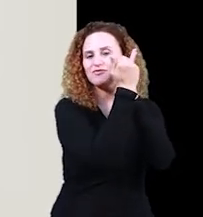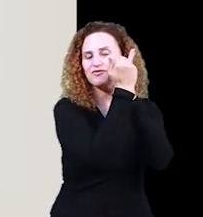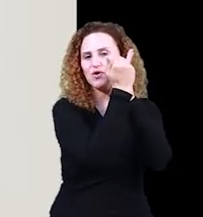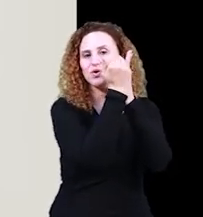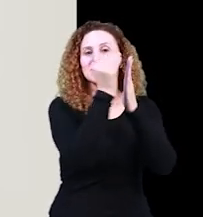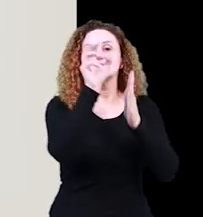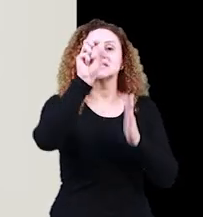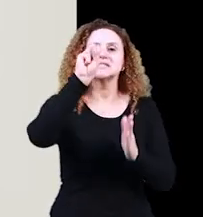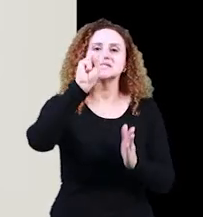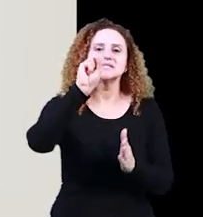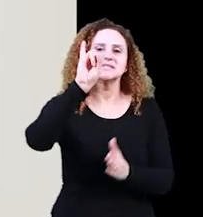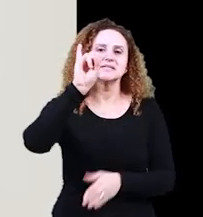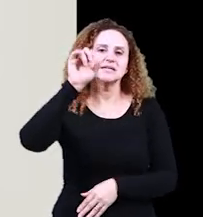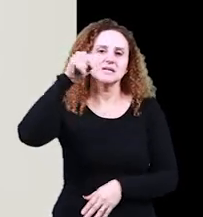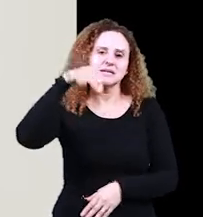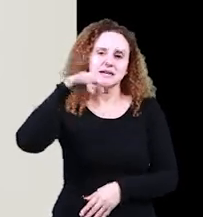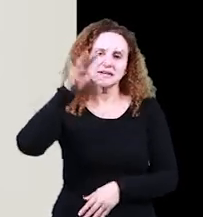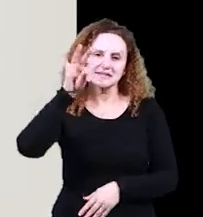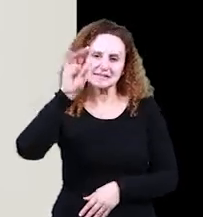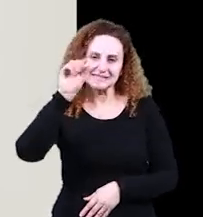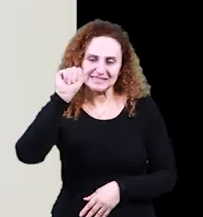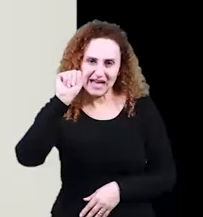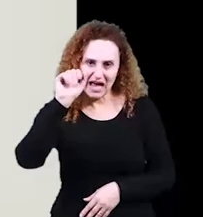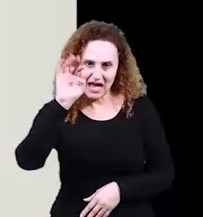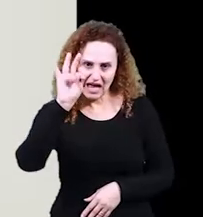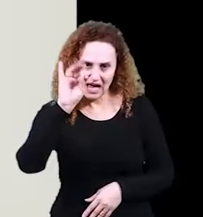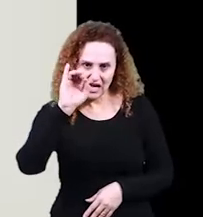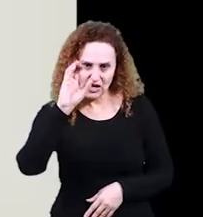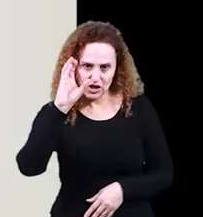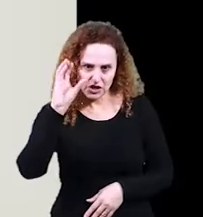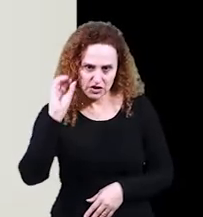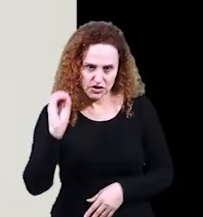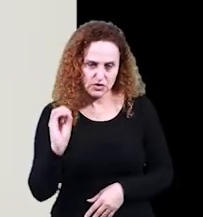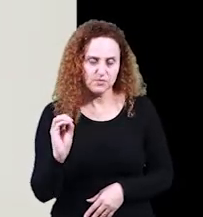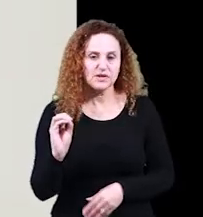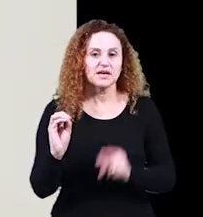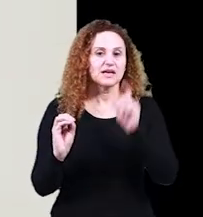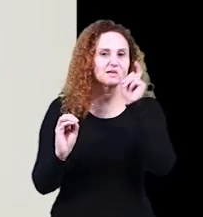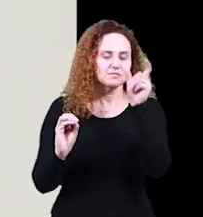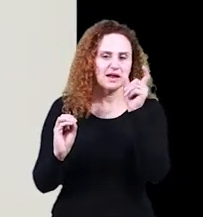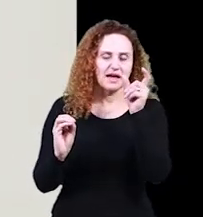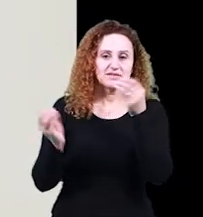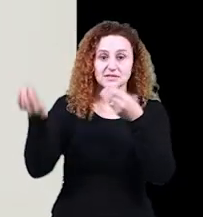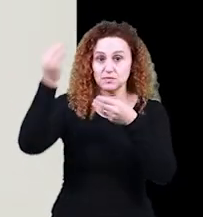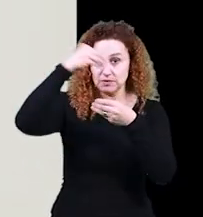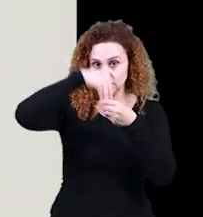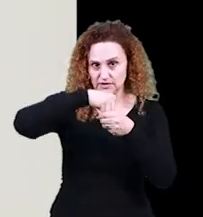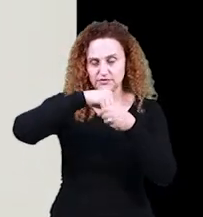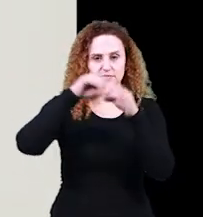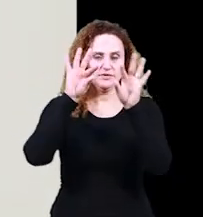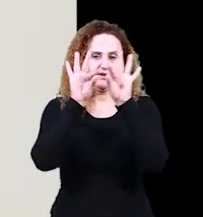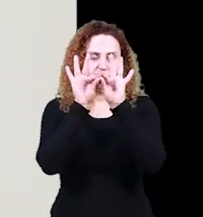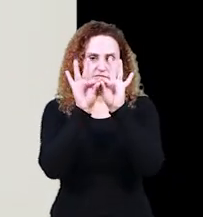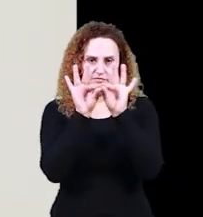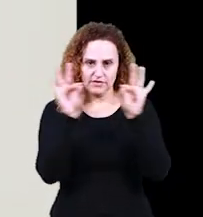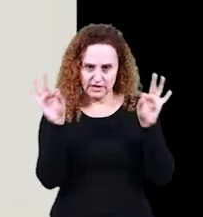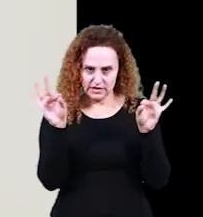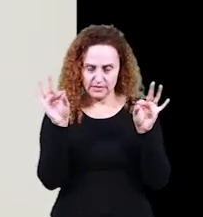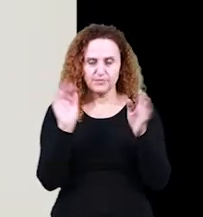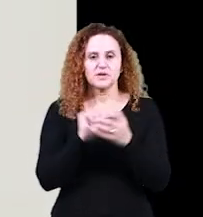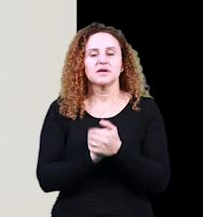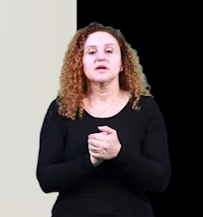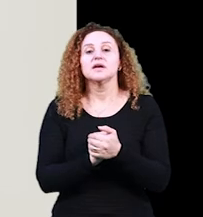no nível sintático né pensando nas relações que as palavras e se estabelecem entre si dentro da frase e depois